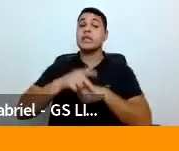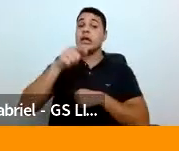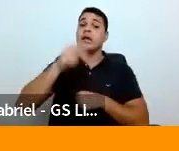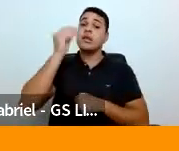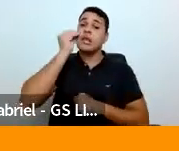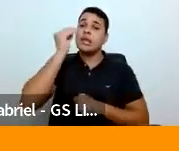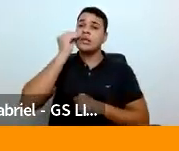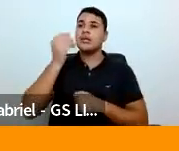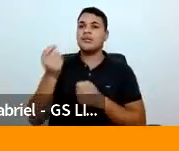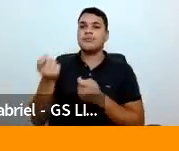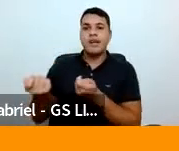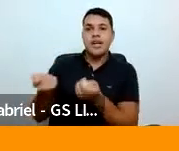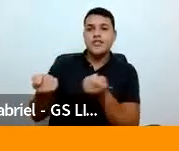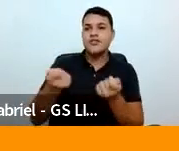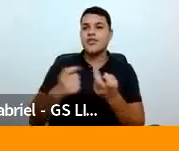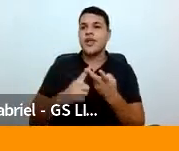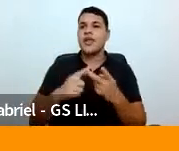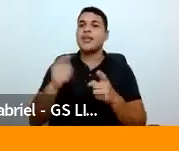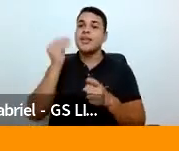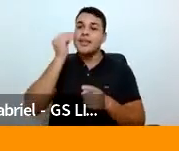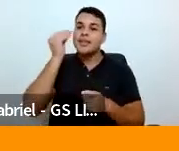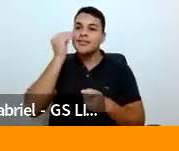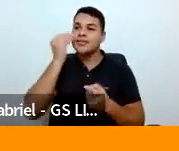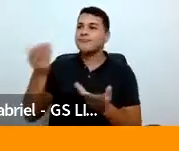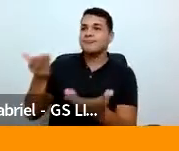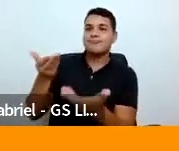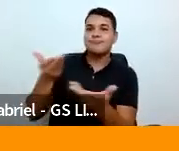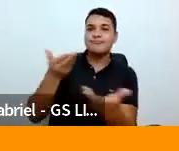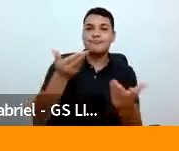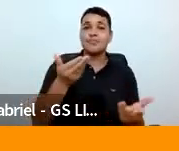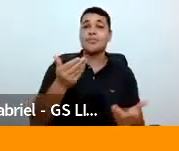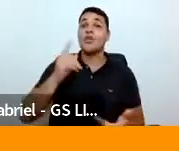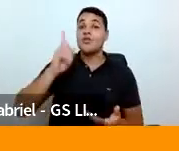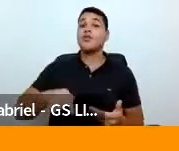né, um momento de muita potência, né, que foi ver